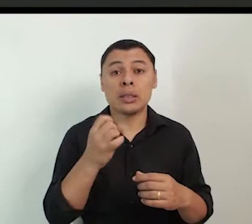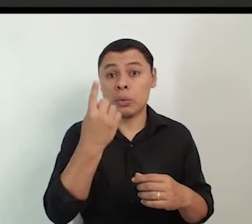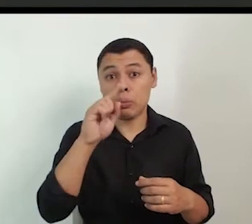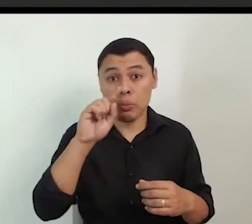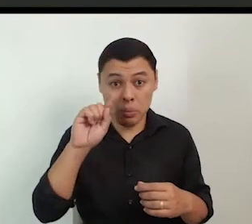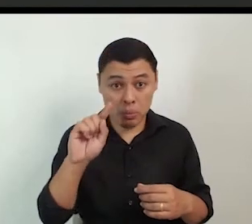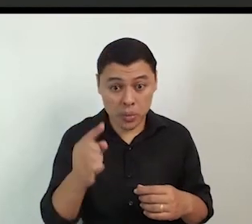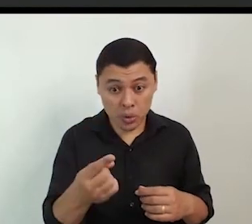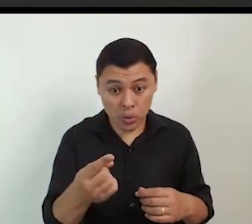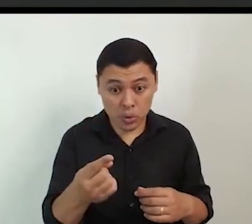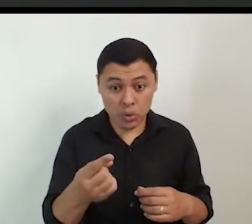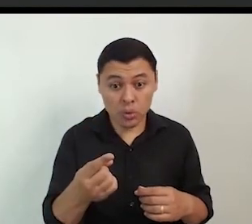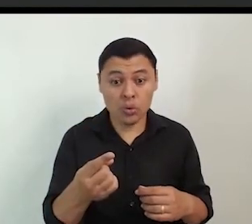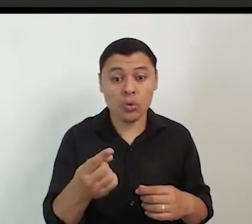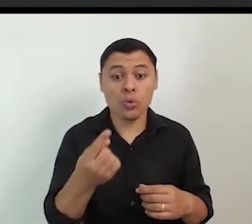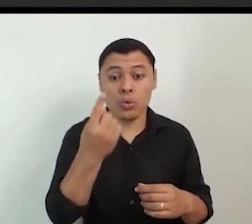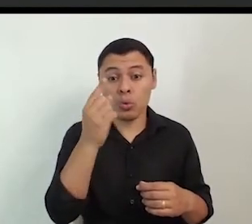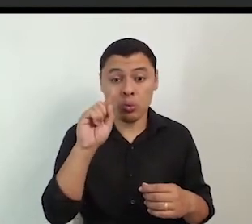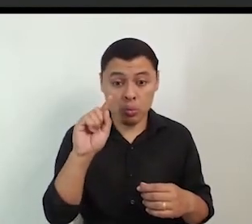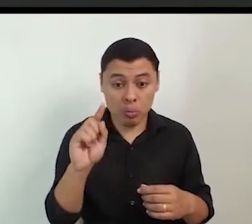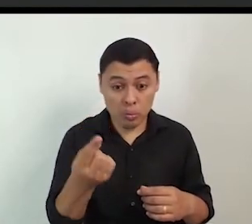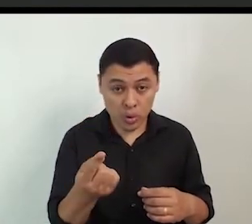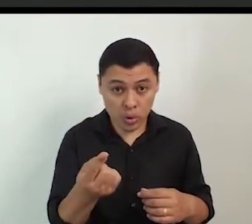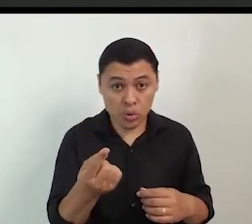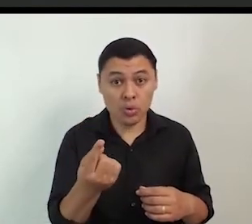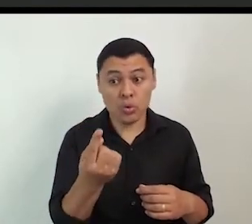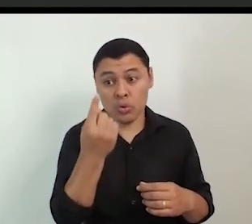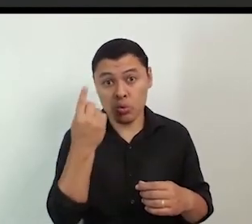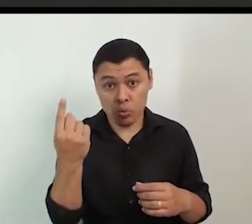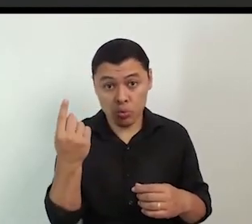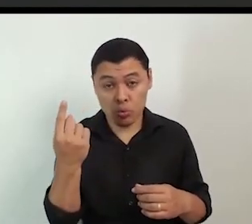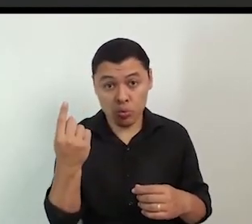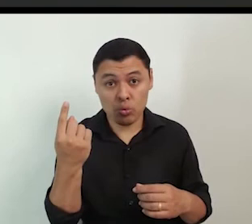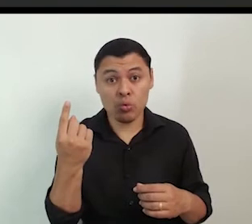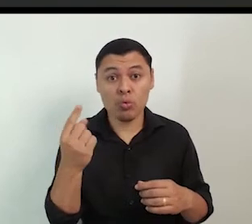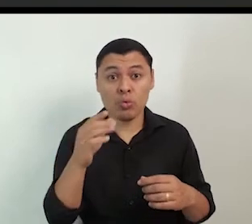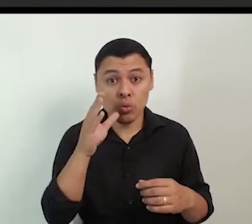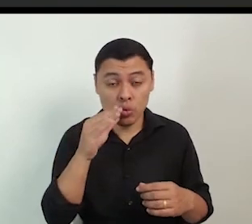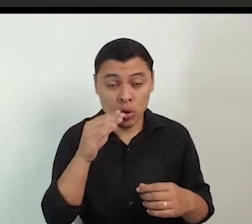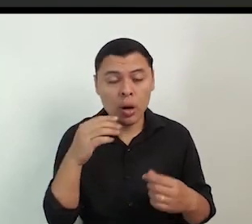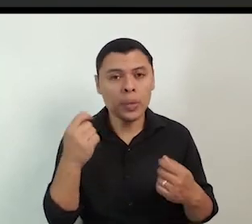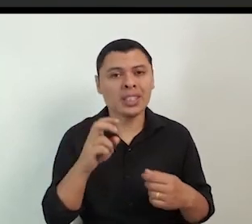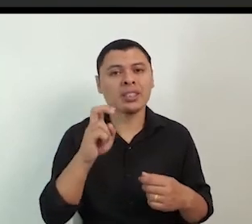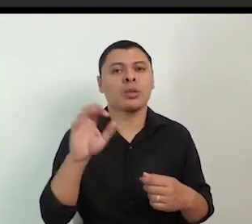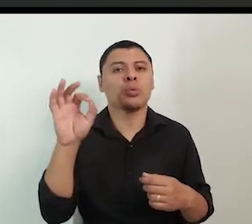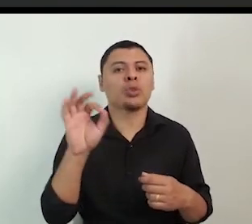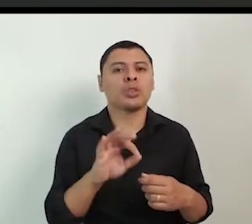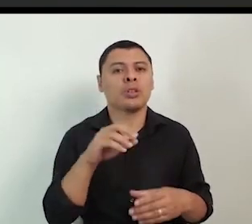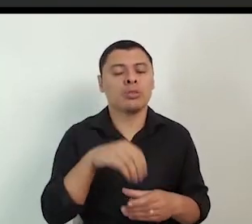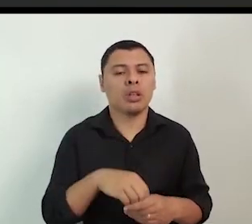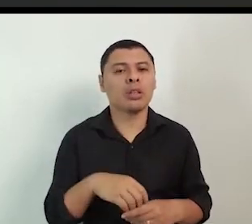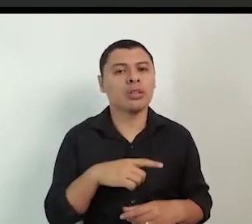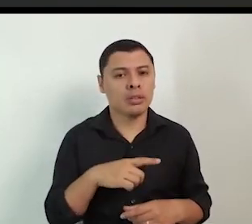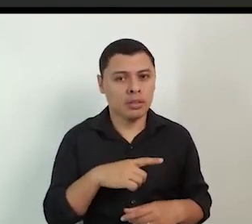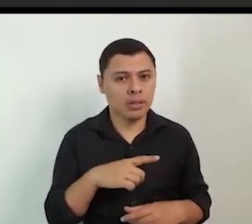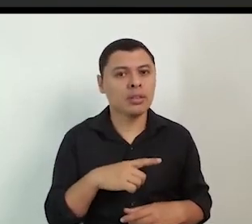1.001, a gente tem que contratar 5%. Ainda é muito baixo, né? E que